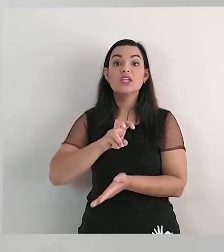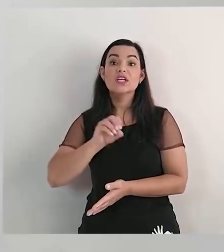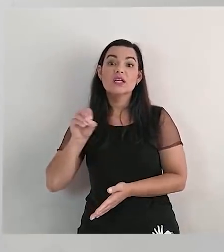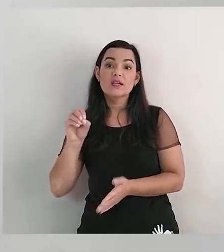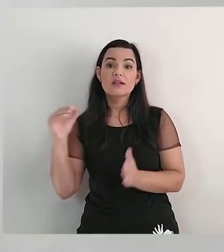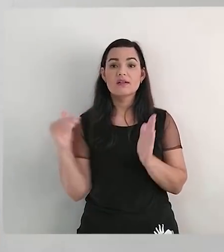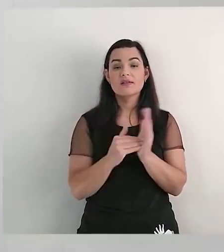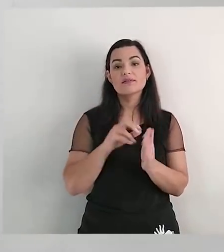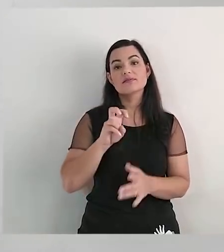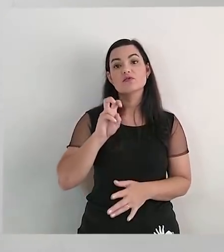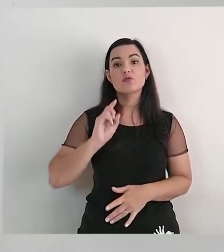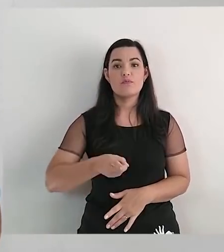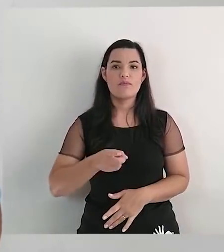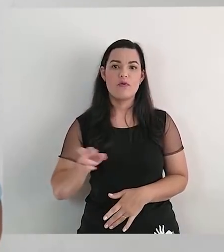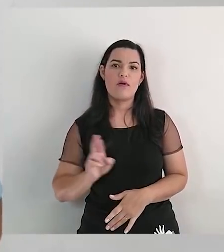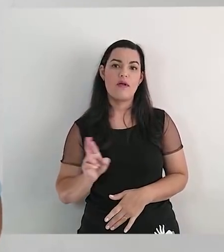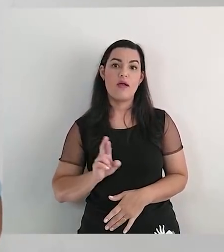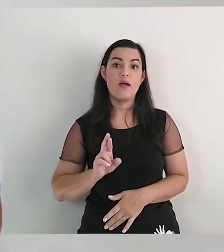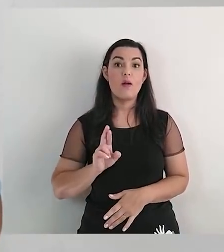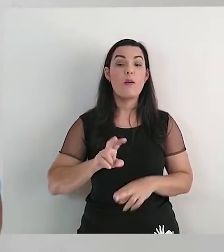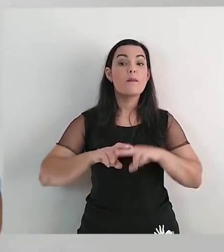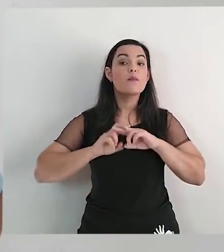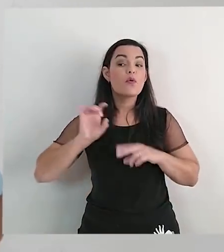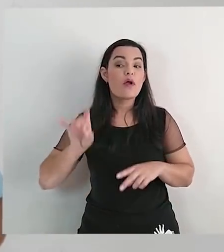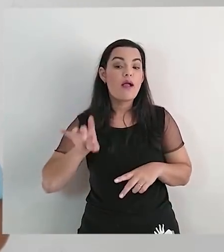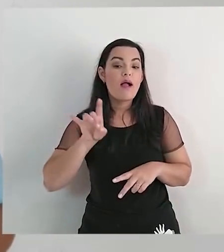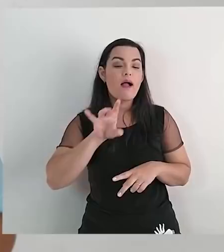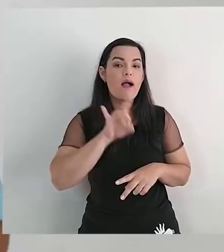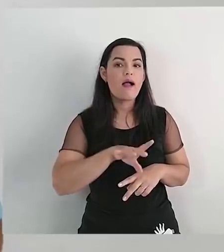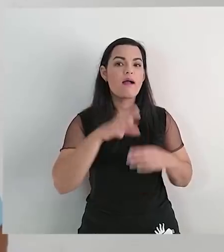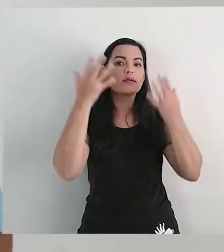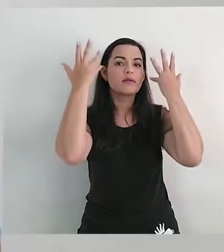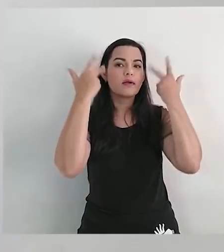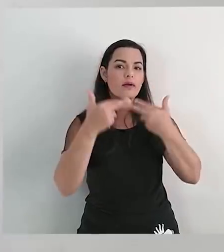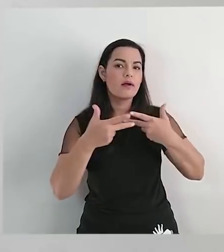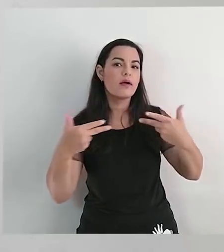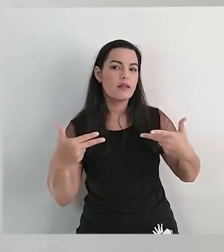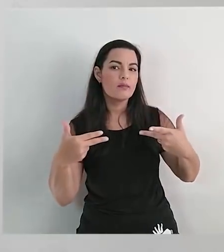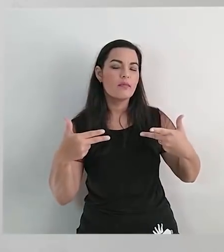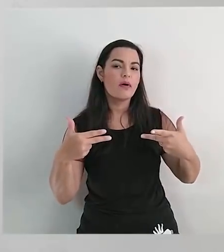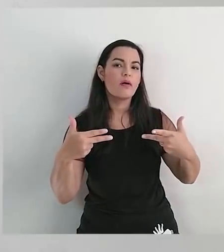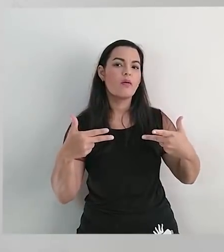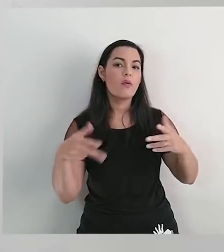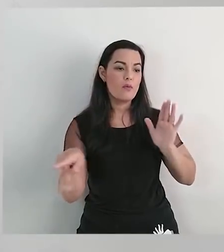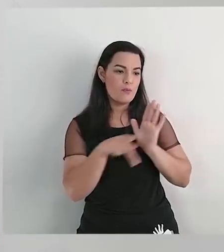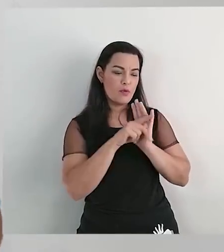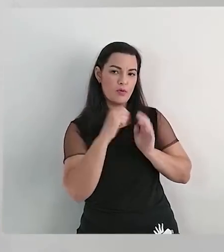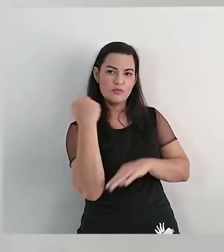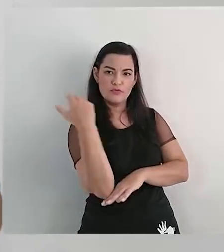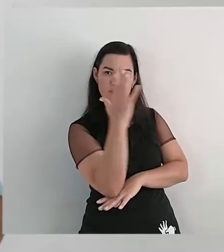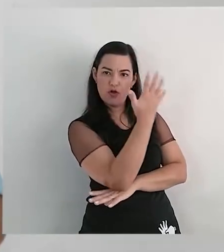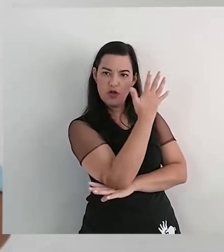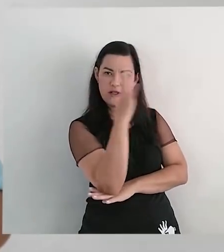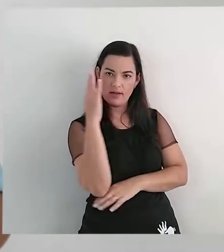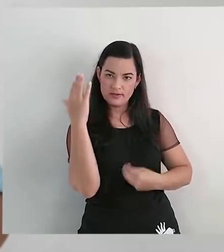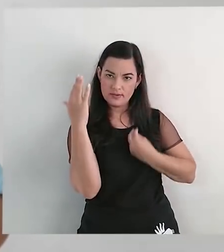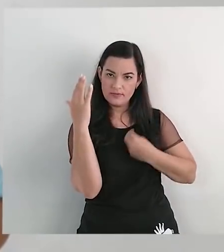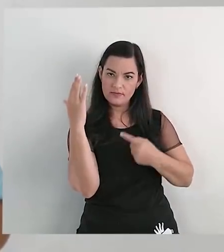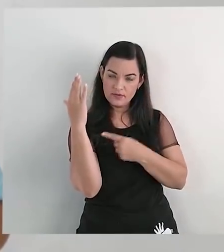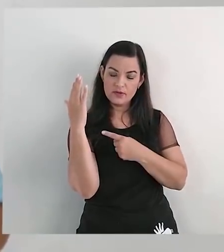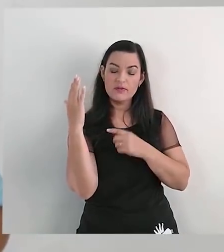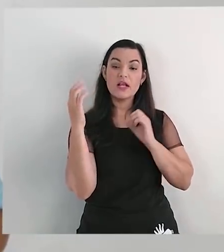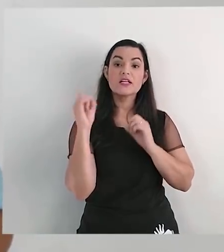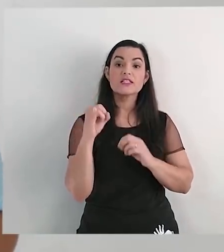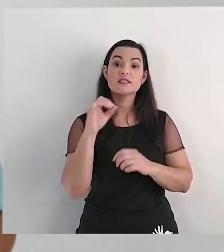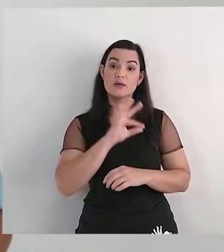mil reais por cada espécie silvestre apreendida. Então é um problema muito sério,